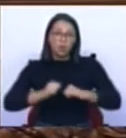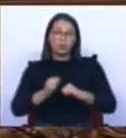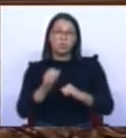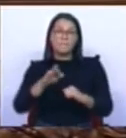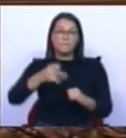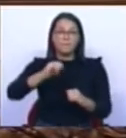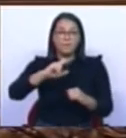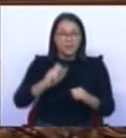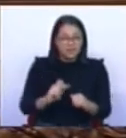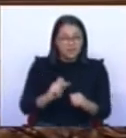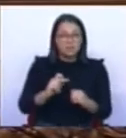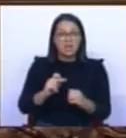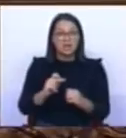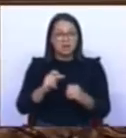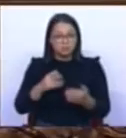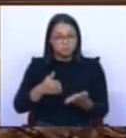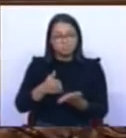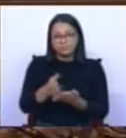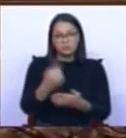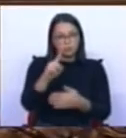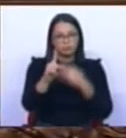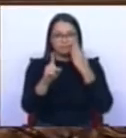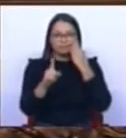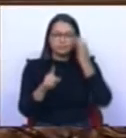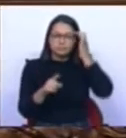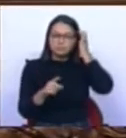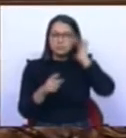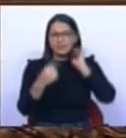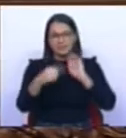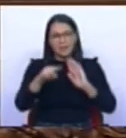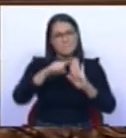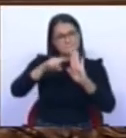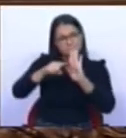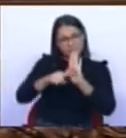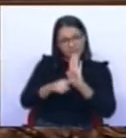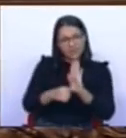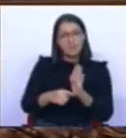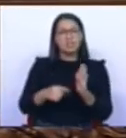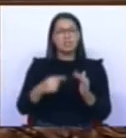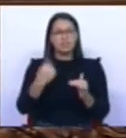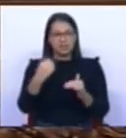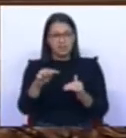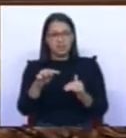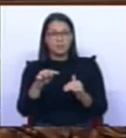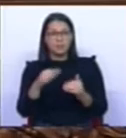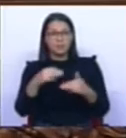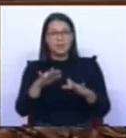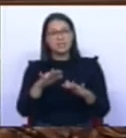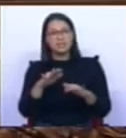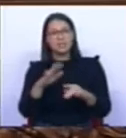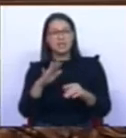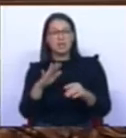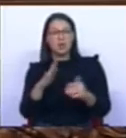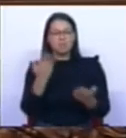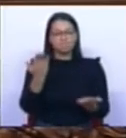dos governos. Portugal está dotado de um conjunto de instrumentos que regem as decisões políticas relacionadas com as questões